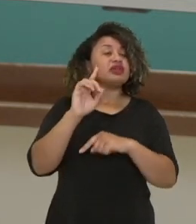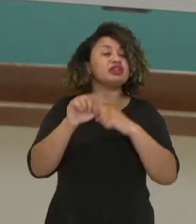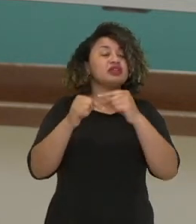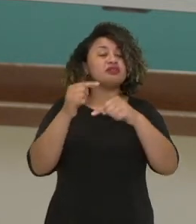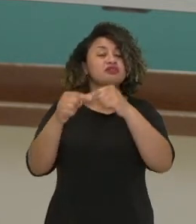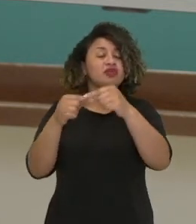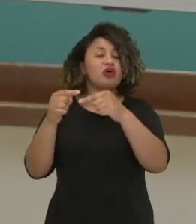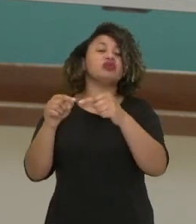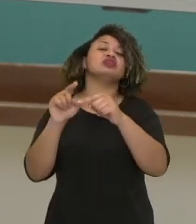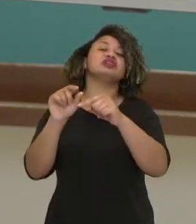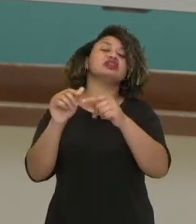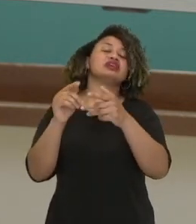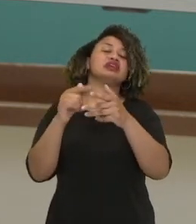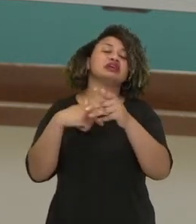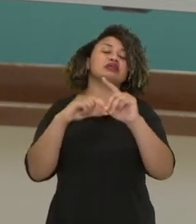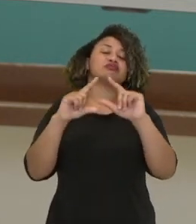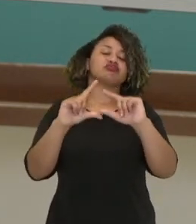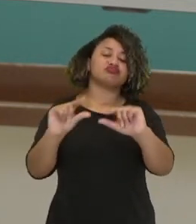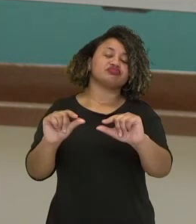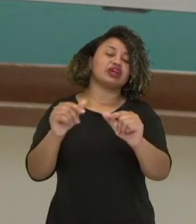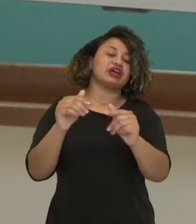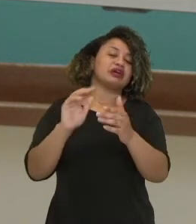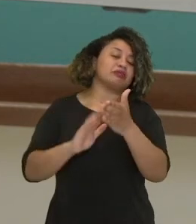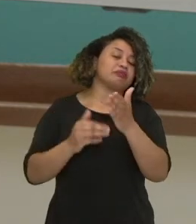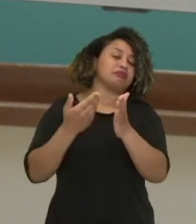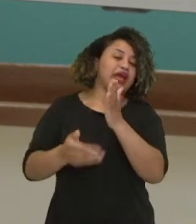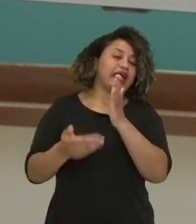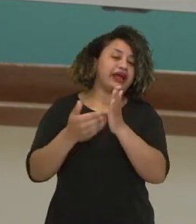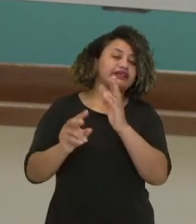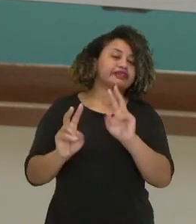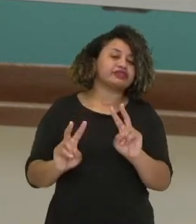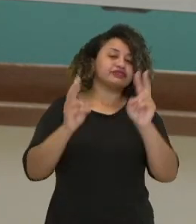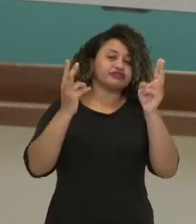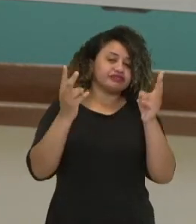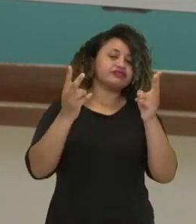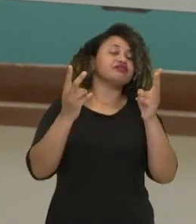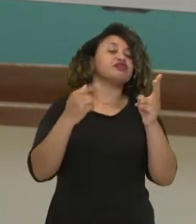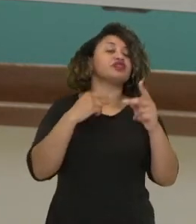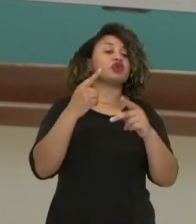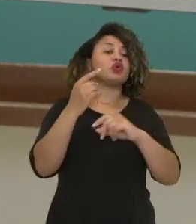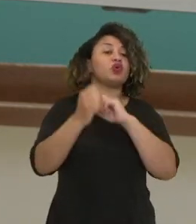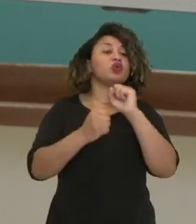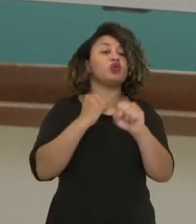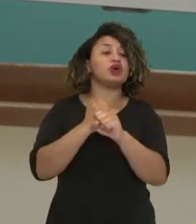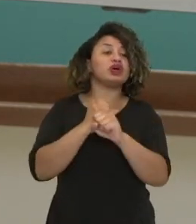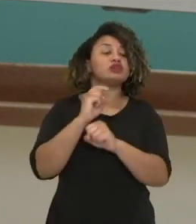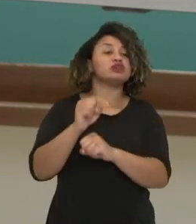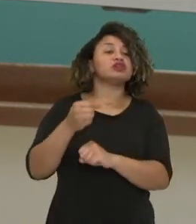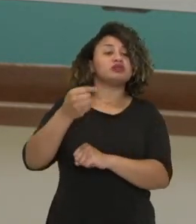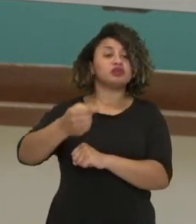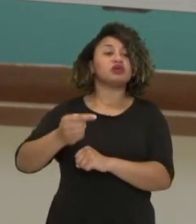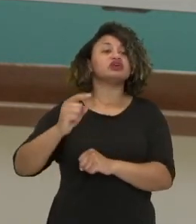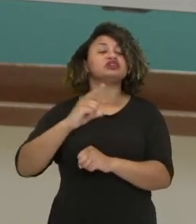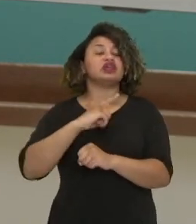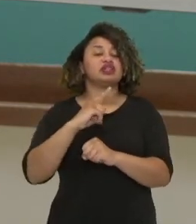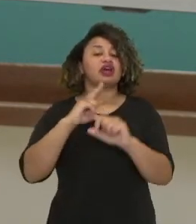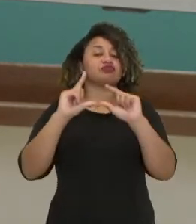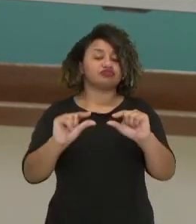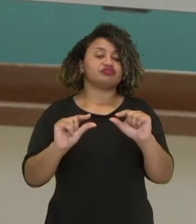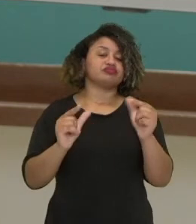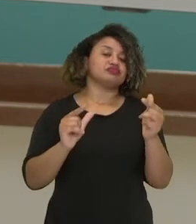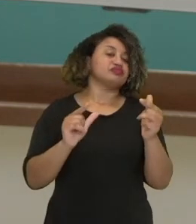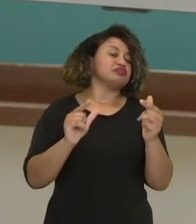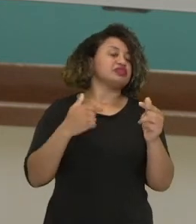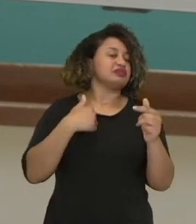a depreciação, né? Então, quanto que ele já perdeu. Quando passar um ano de uso, aconteceu a depreciação.